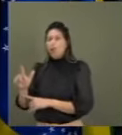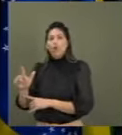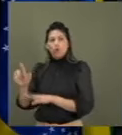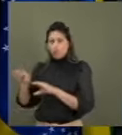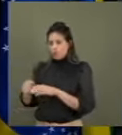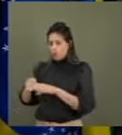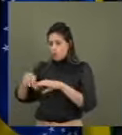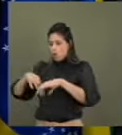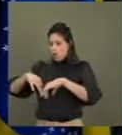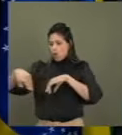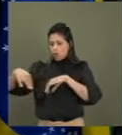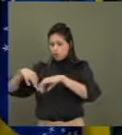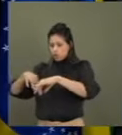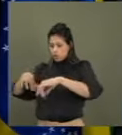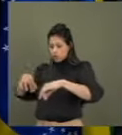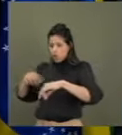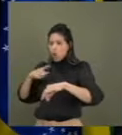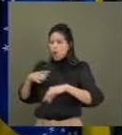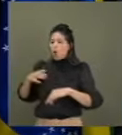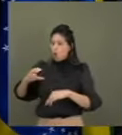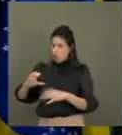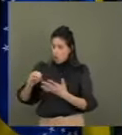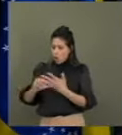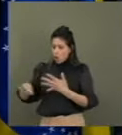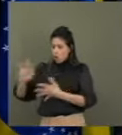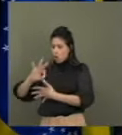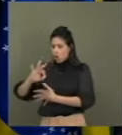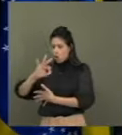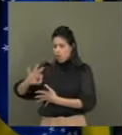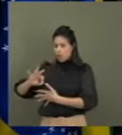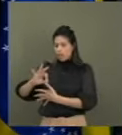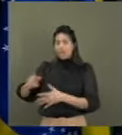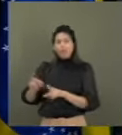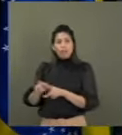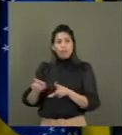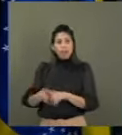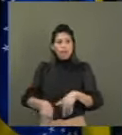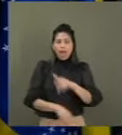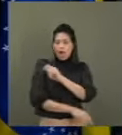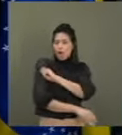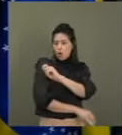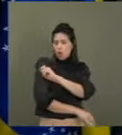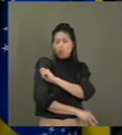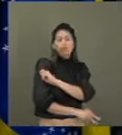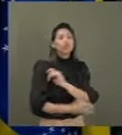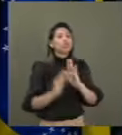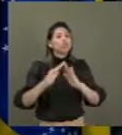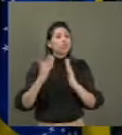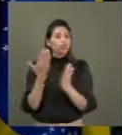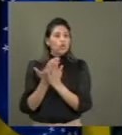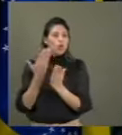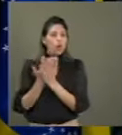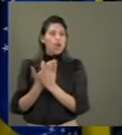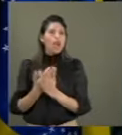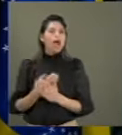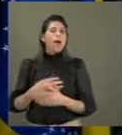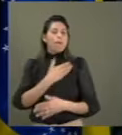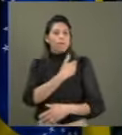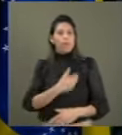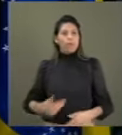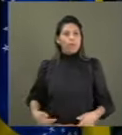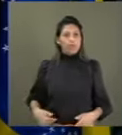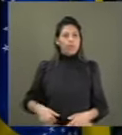outras subcotas e depois aos estudantes de escolas públicas. 10. Permitir o uso de